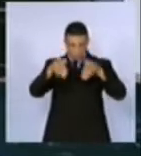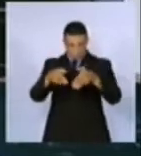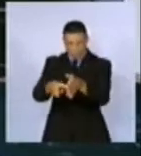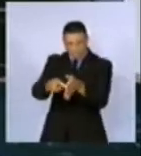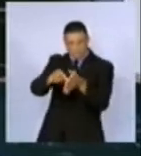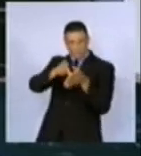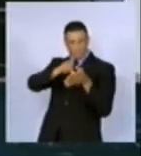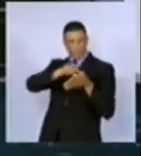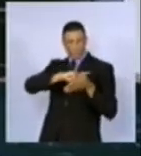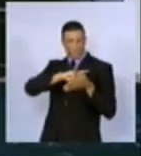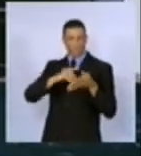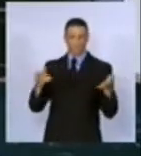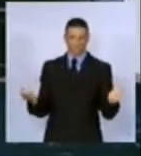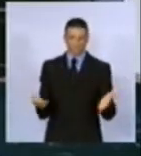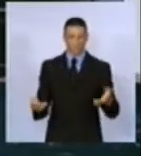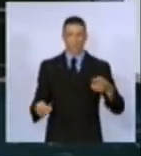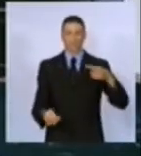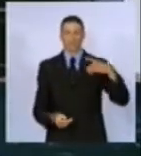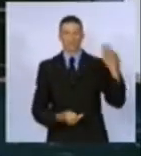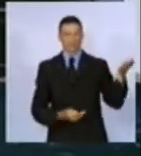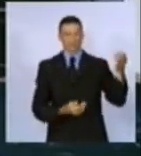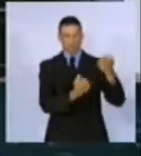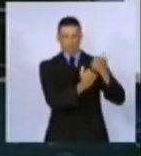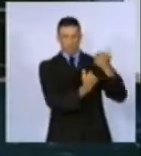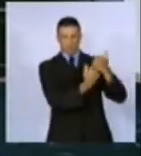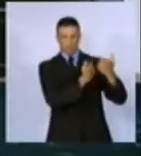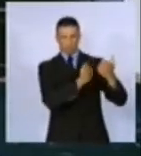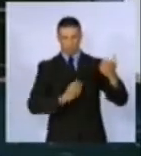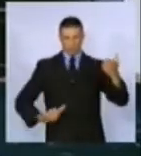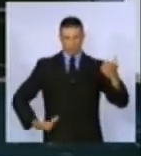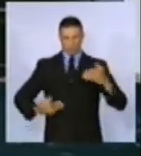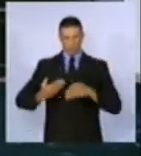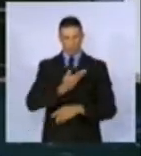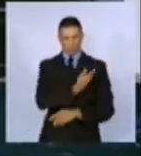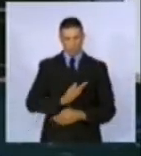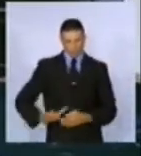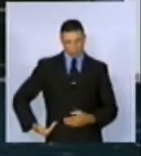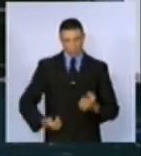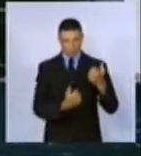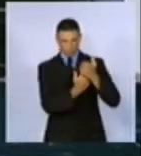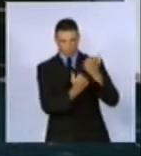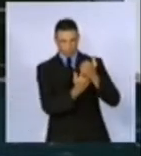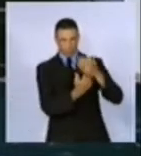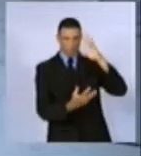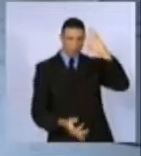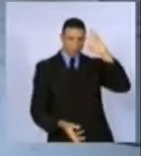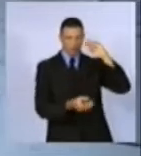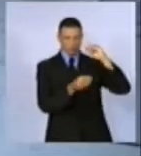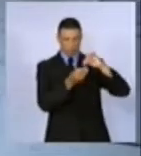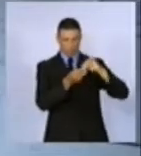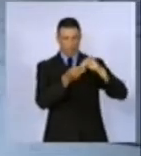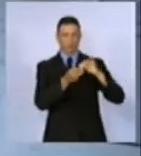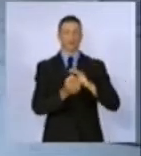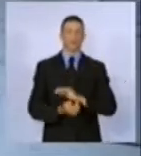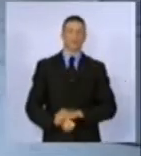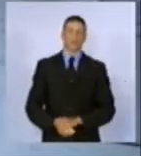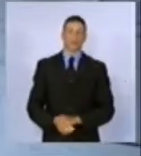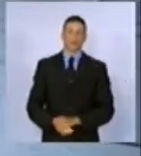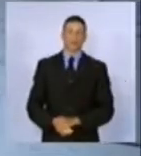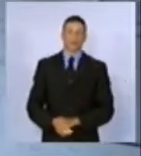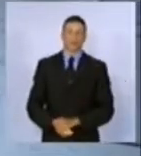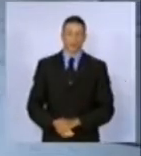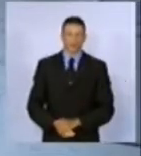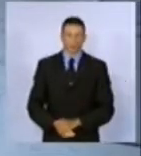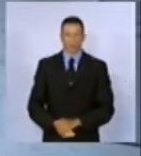eu gostaria da palavra ao representante do Ministério Público gostaria de fazer algumas considerações finais ou seu